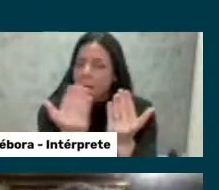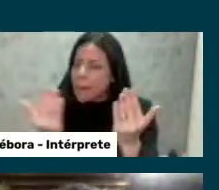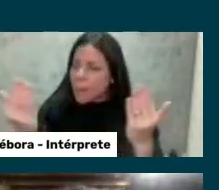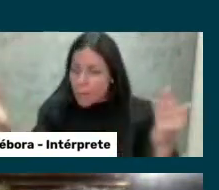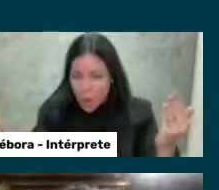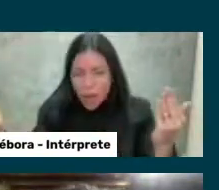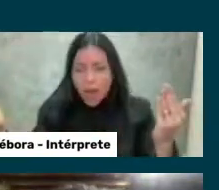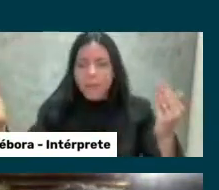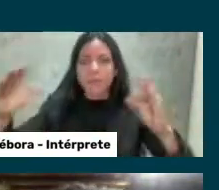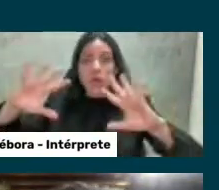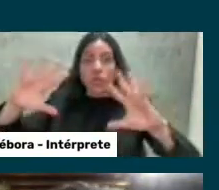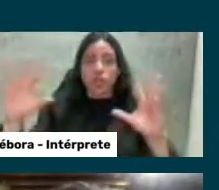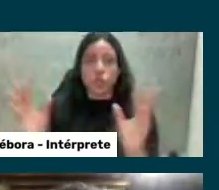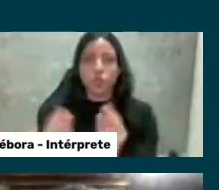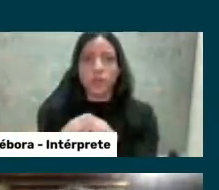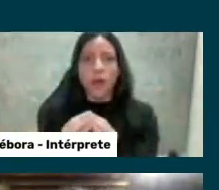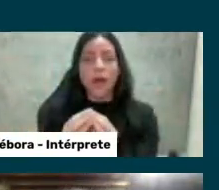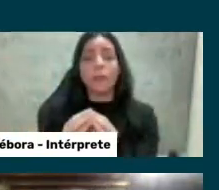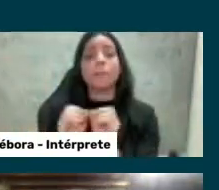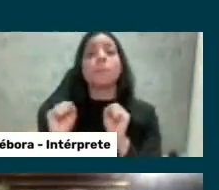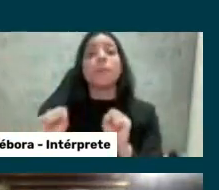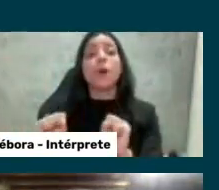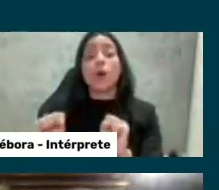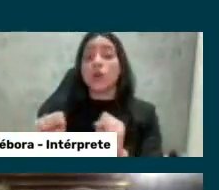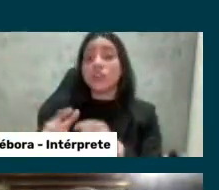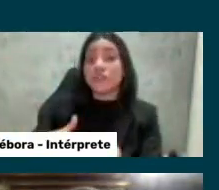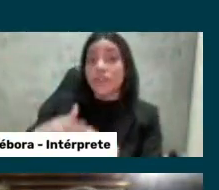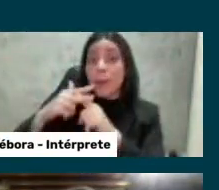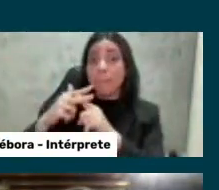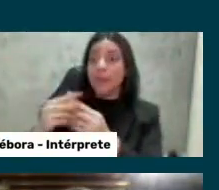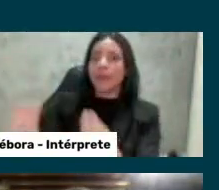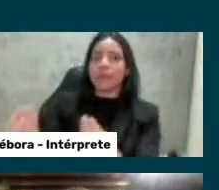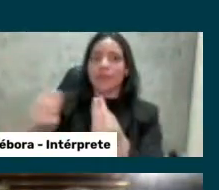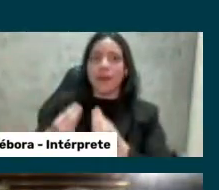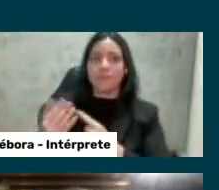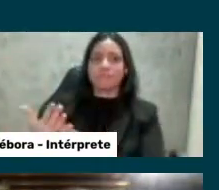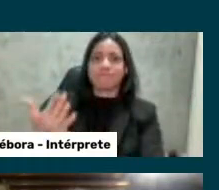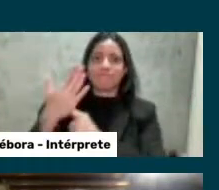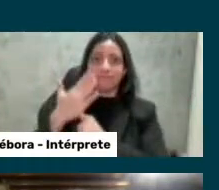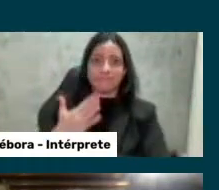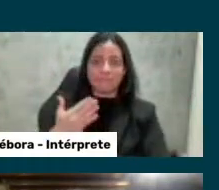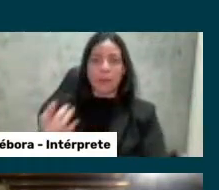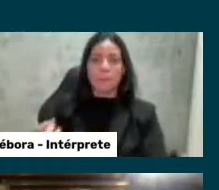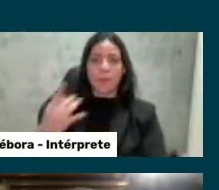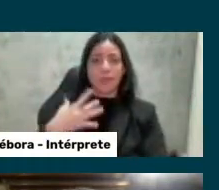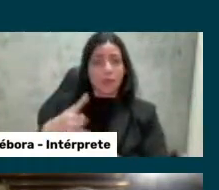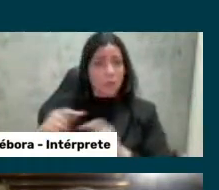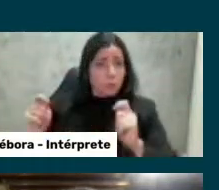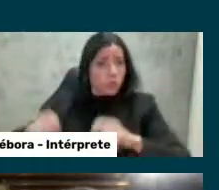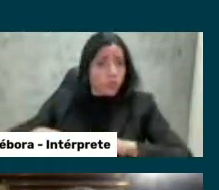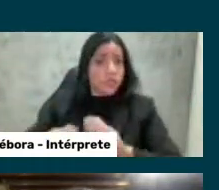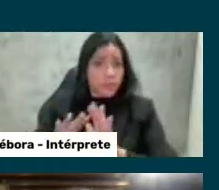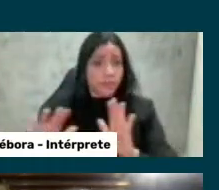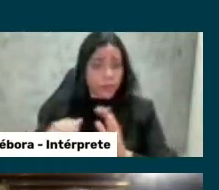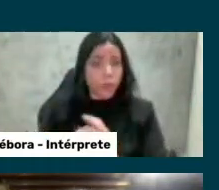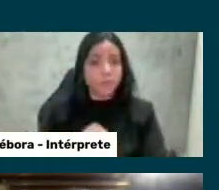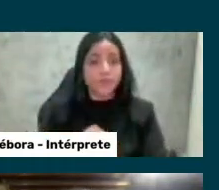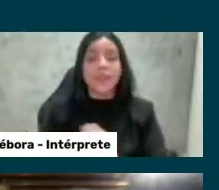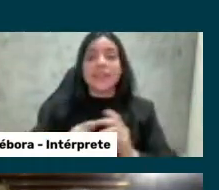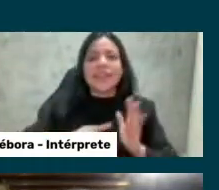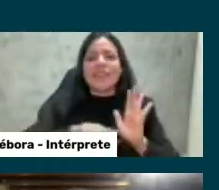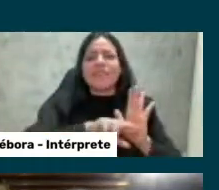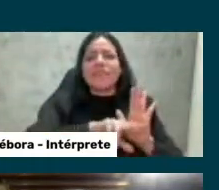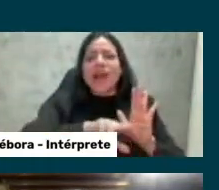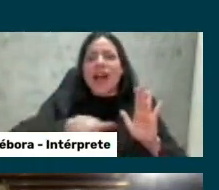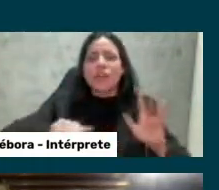trazer algumas possibilidades, isso já é bastante possível. Né? Geração de variantes de produto,